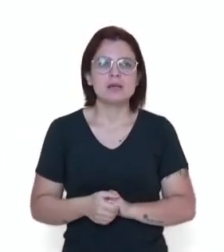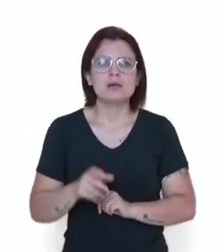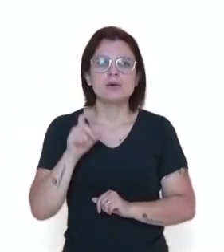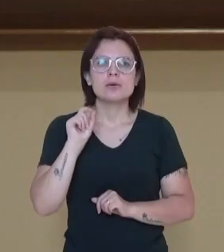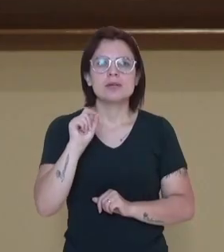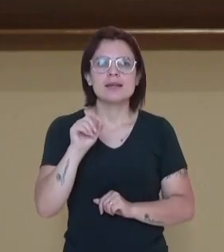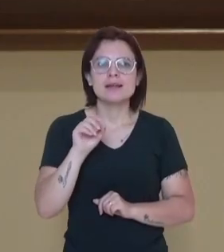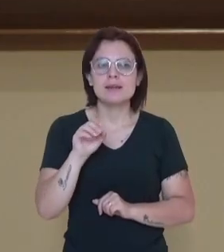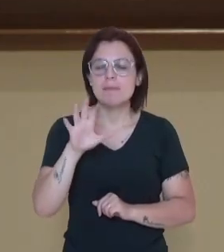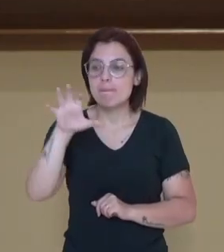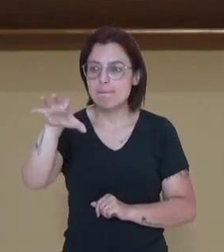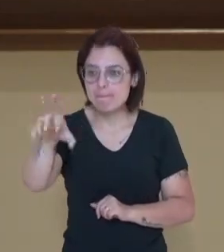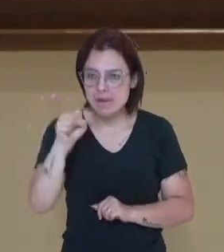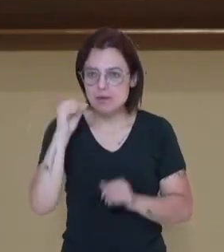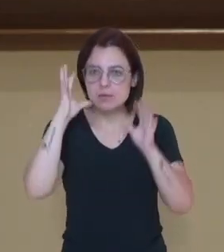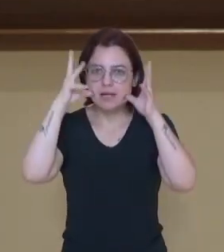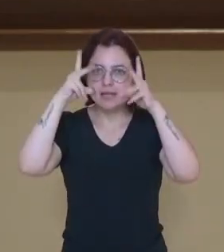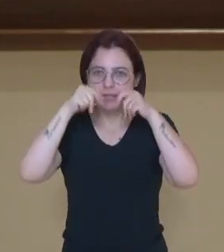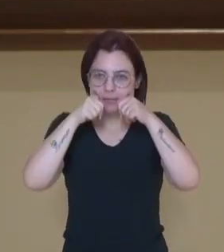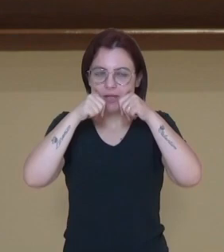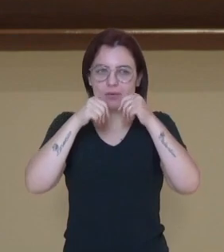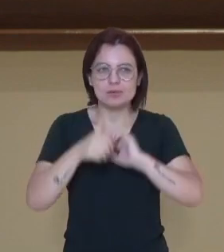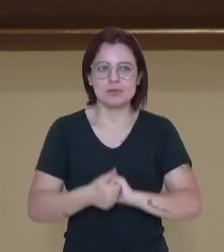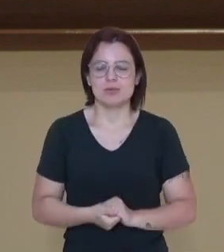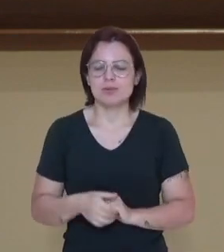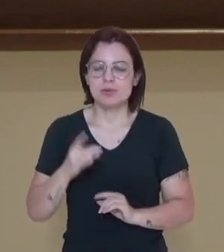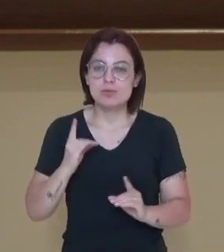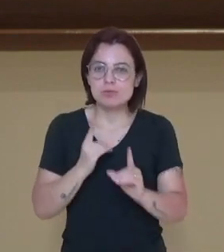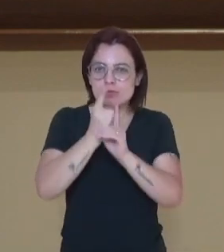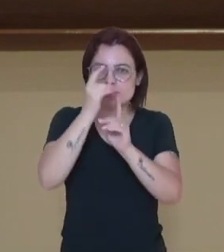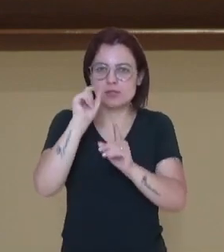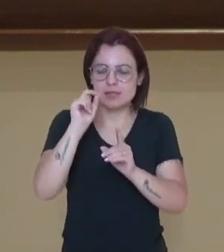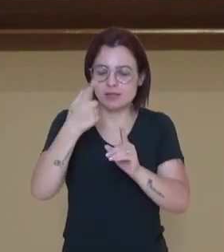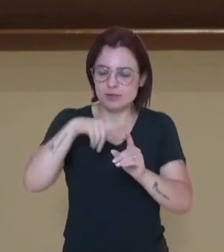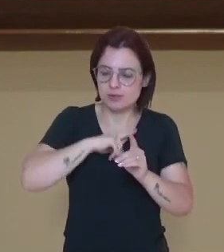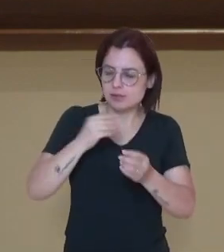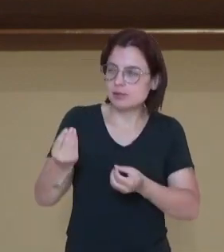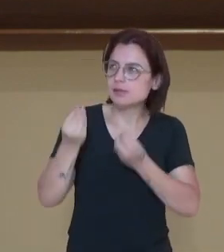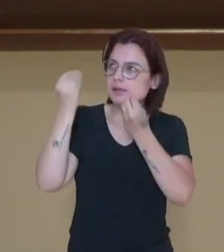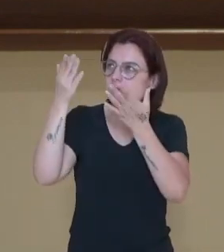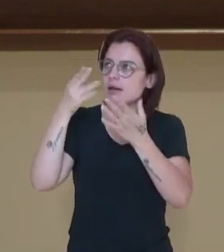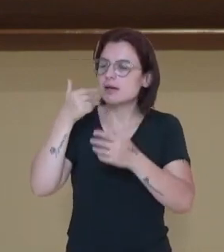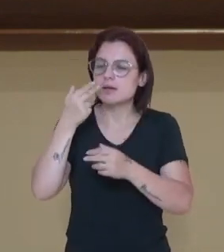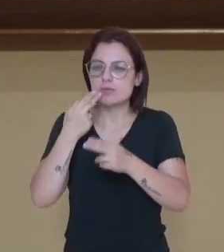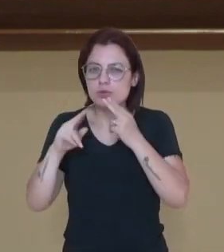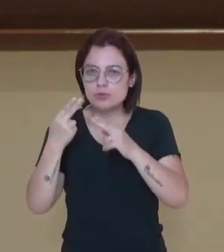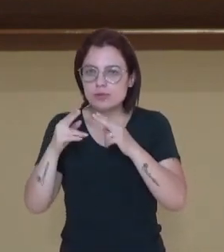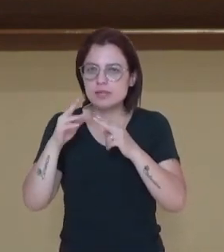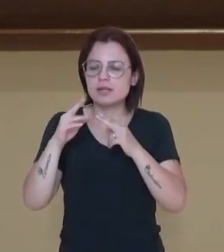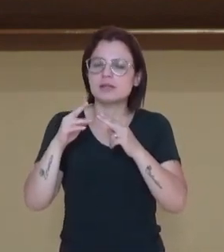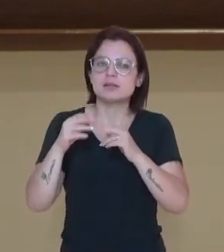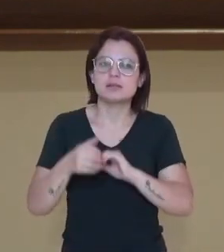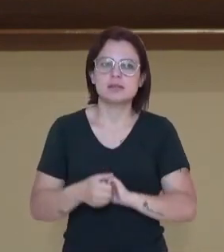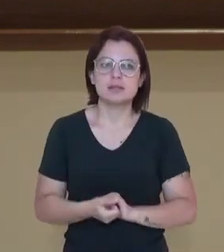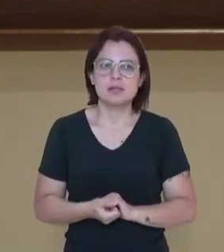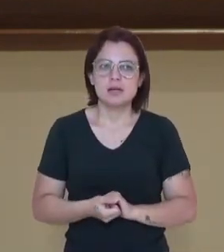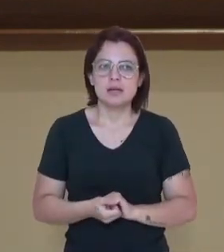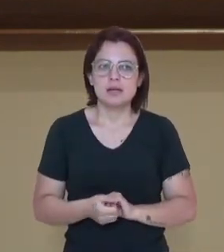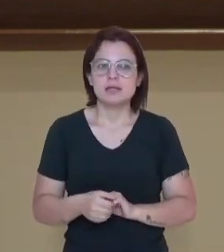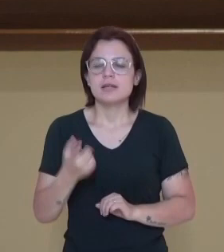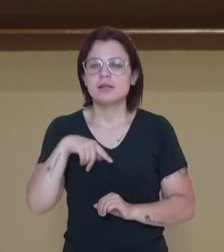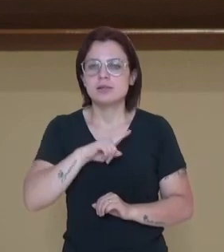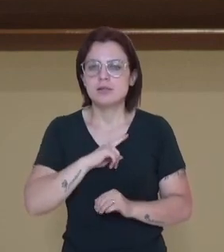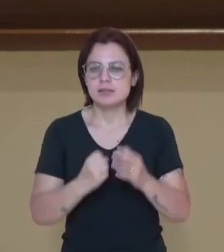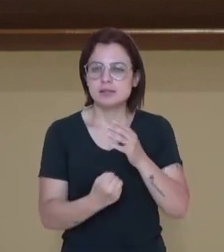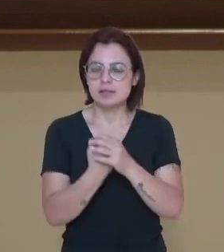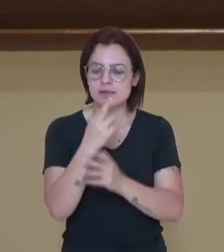que atribuição mágica ao ato de atribuir a música, juntar a música a um ritual,